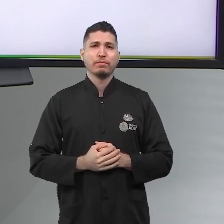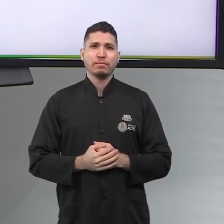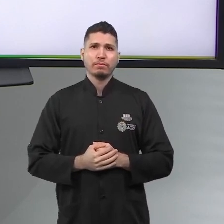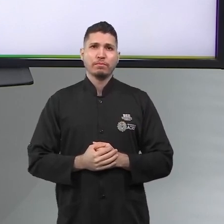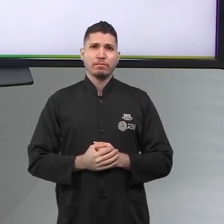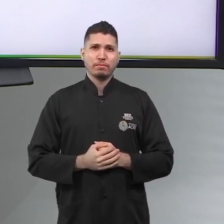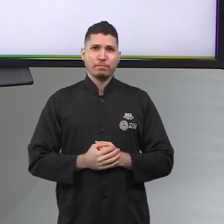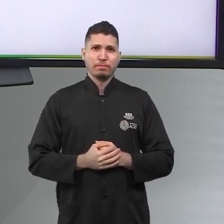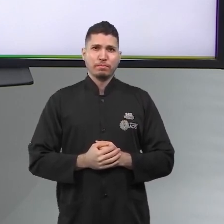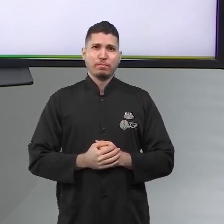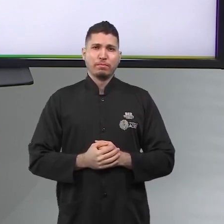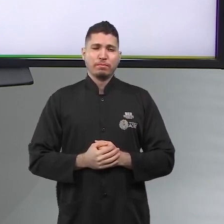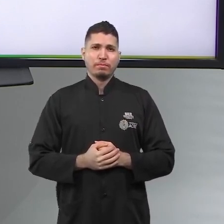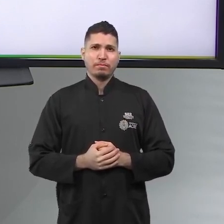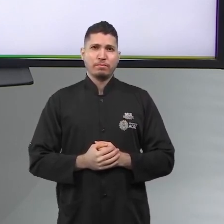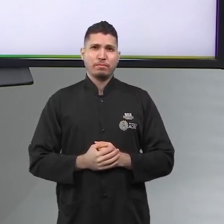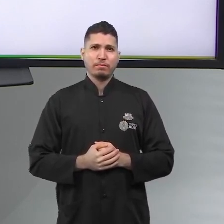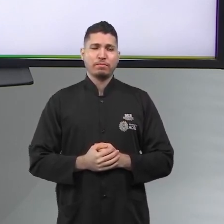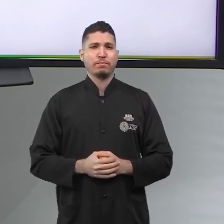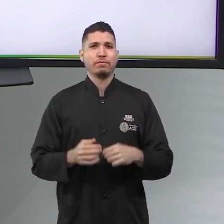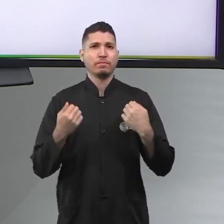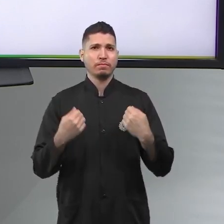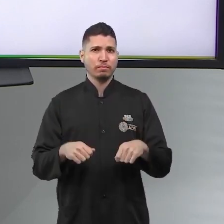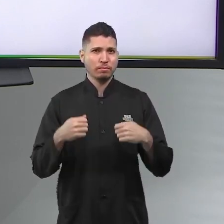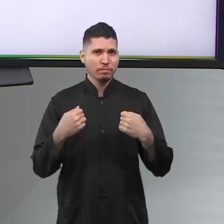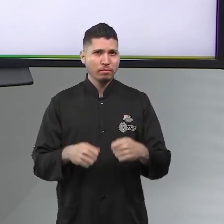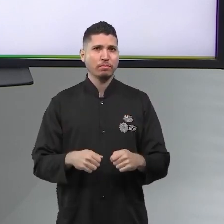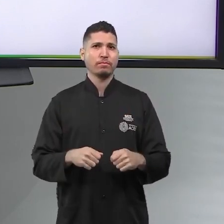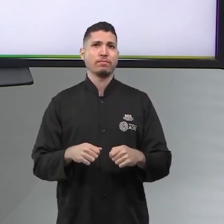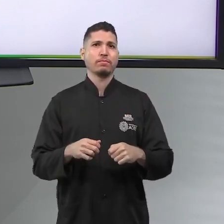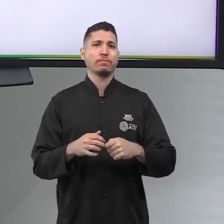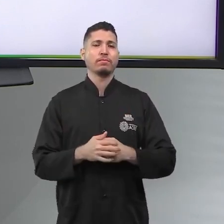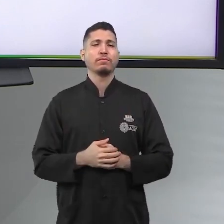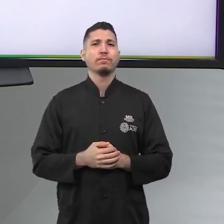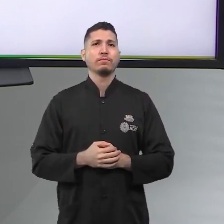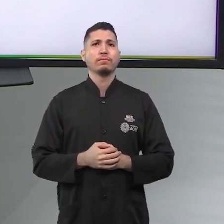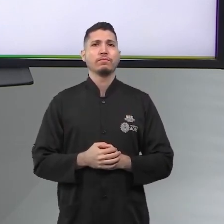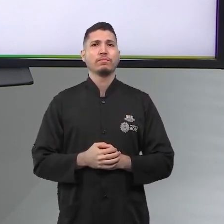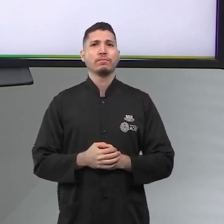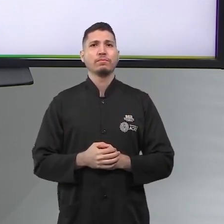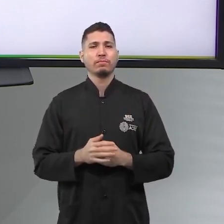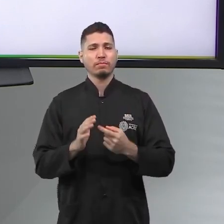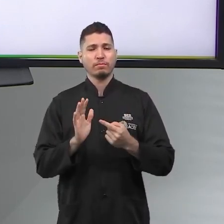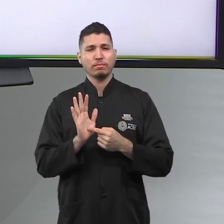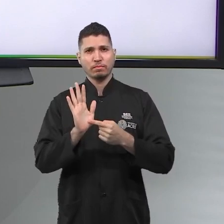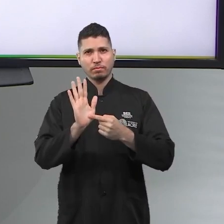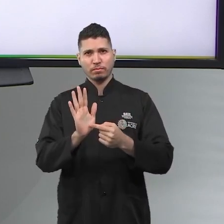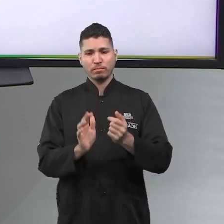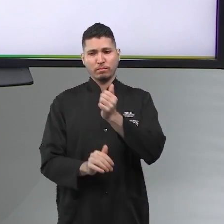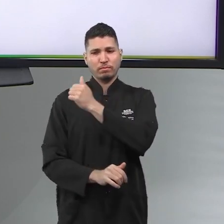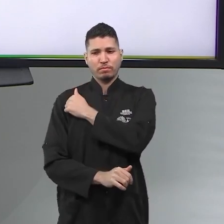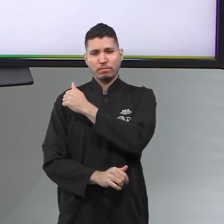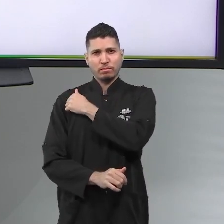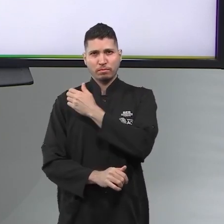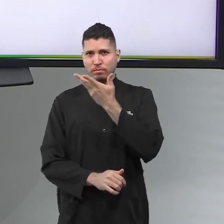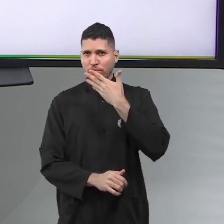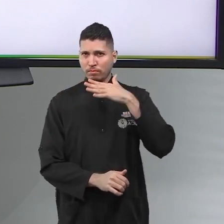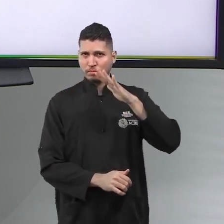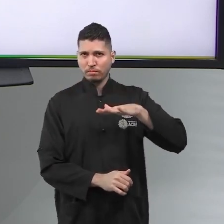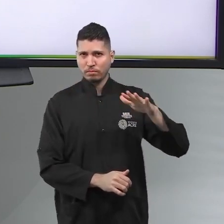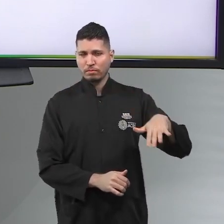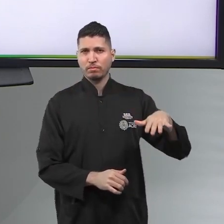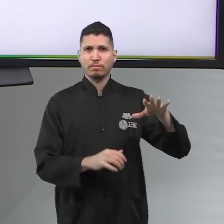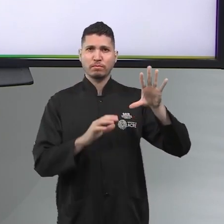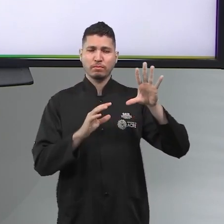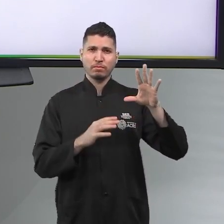colocando, né, tem que oferecer justamente ao seu alunado, crianças e adolescentes,